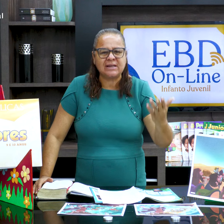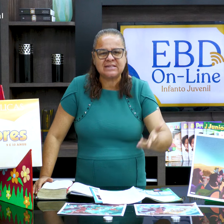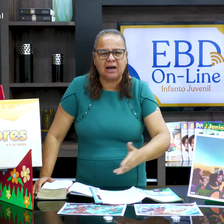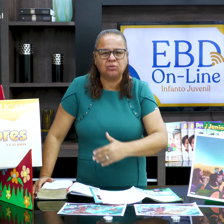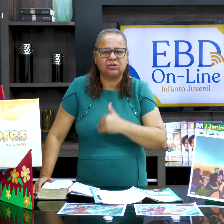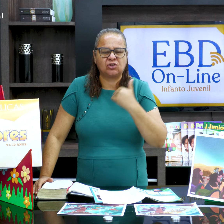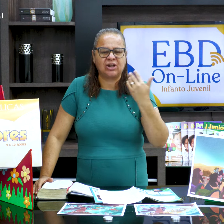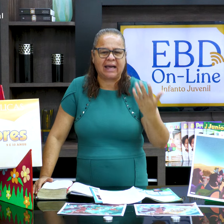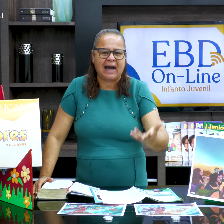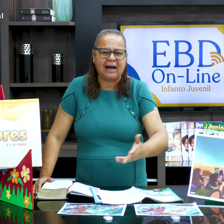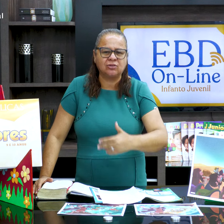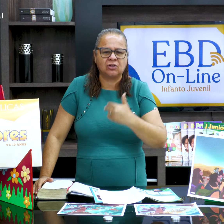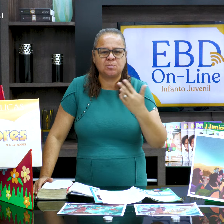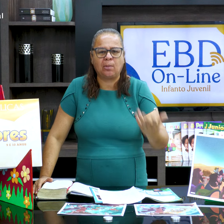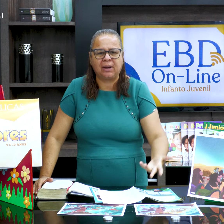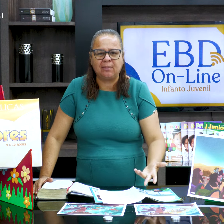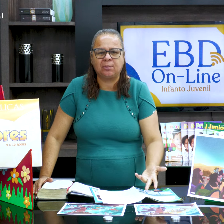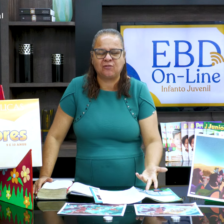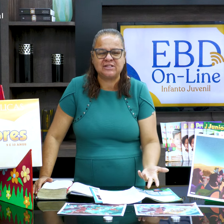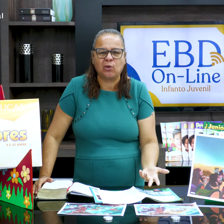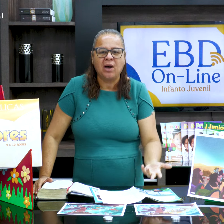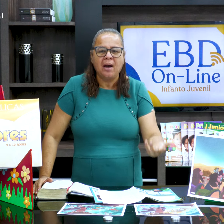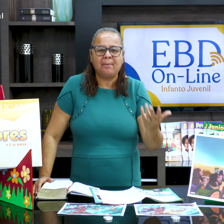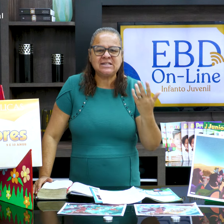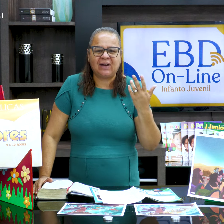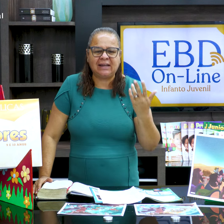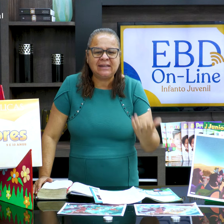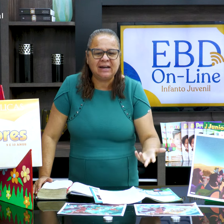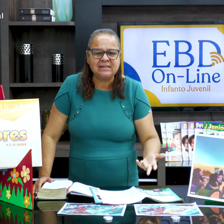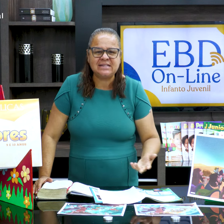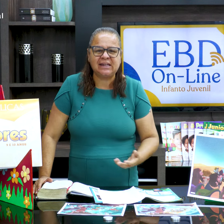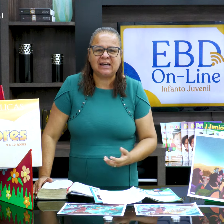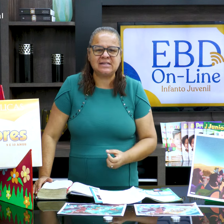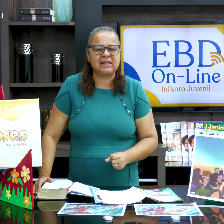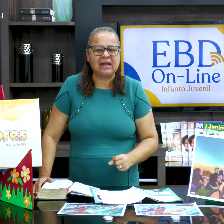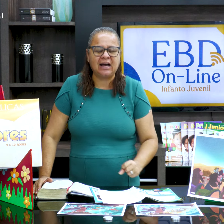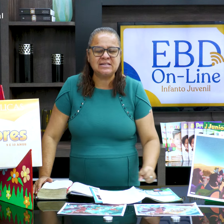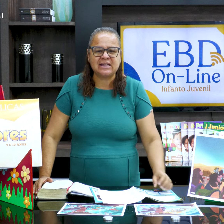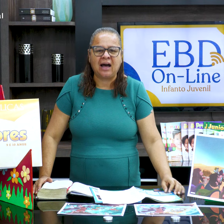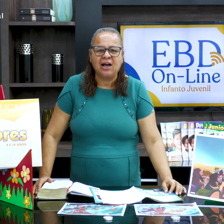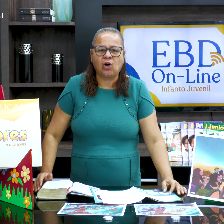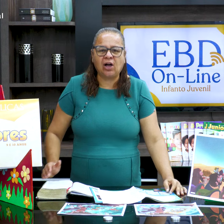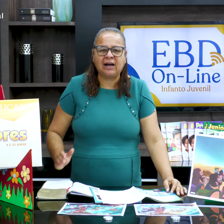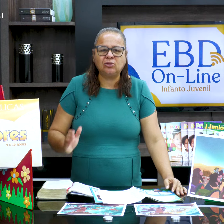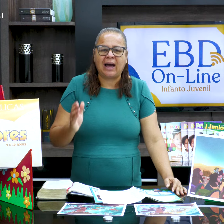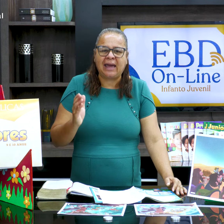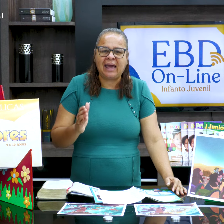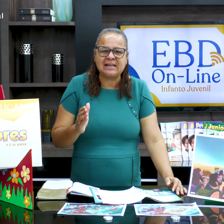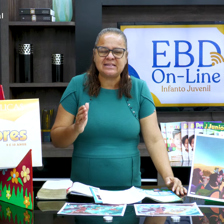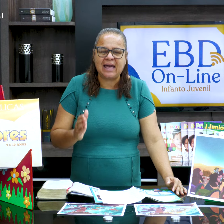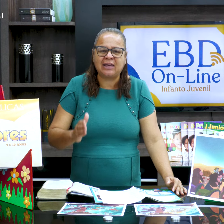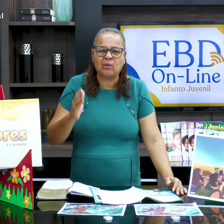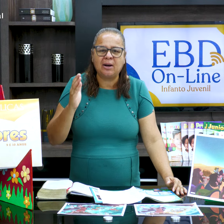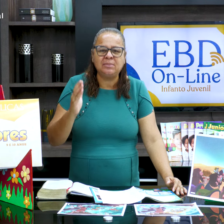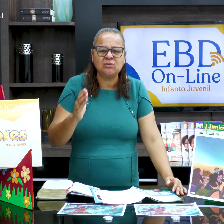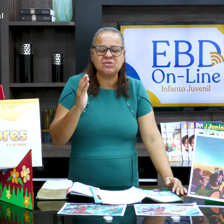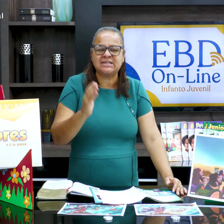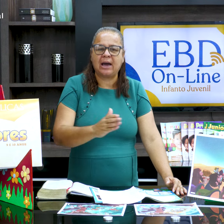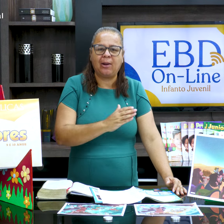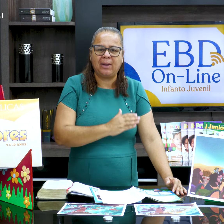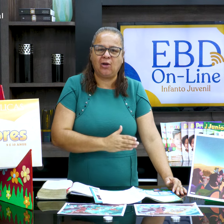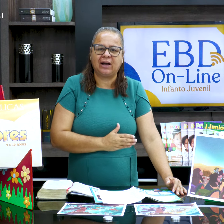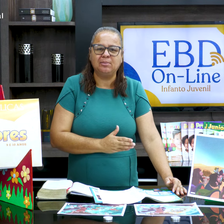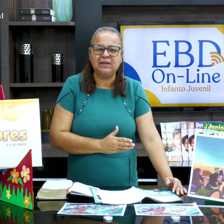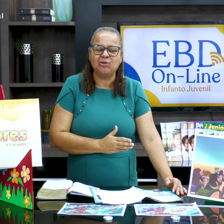teu situação do teus legado teus problemas Professor mas vai adiante ensinando as crianças colocando a eles né que o caminho